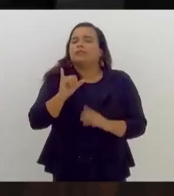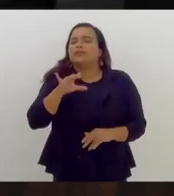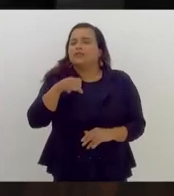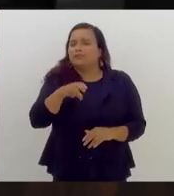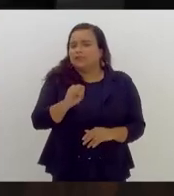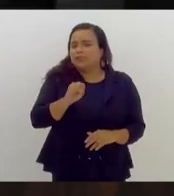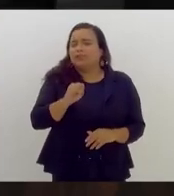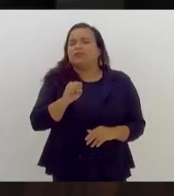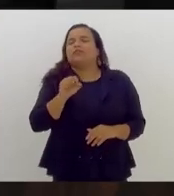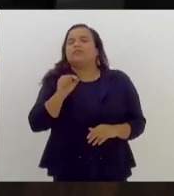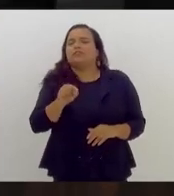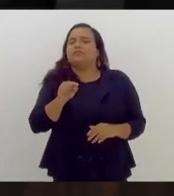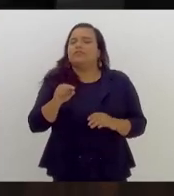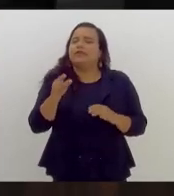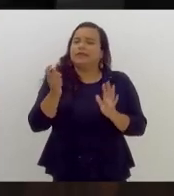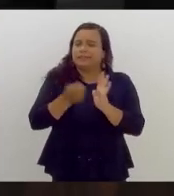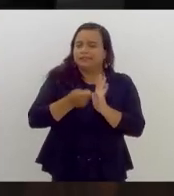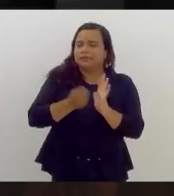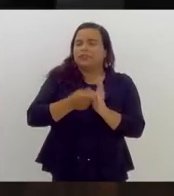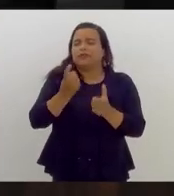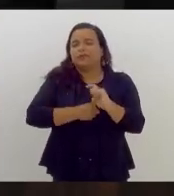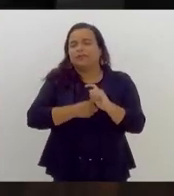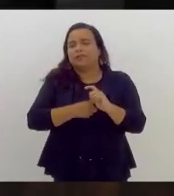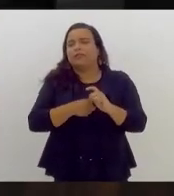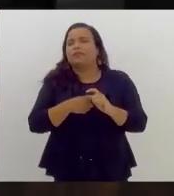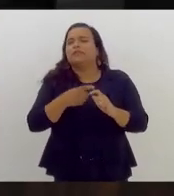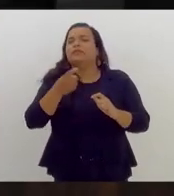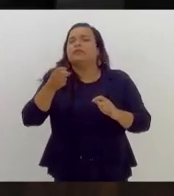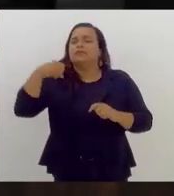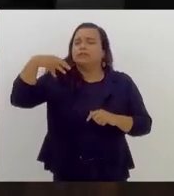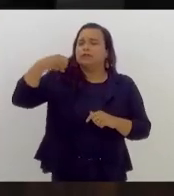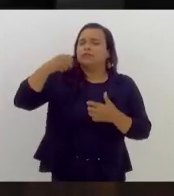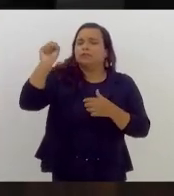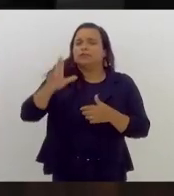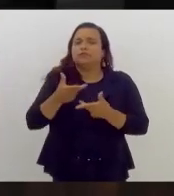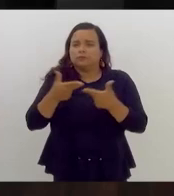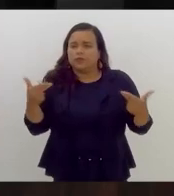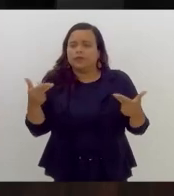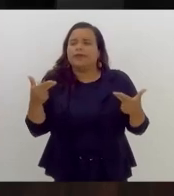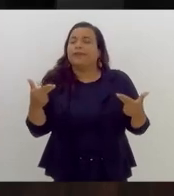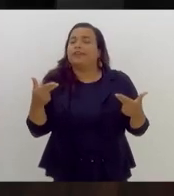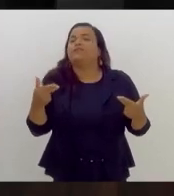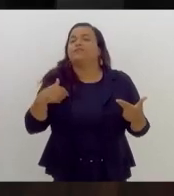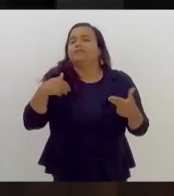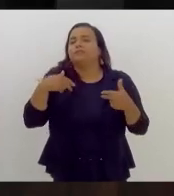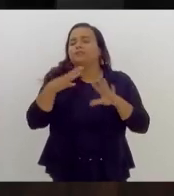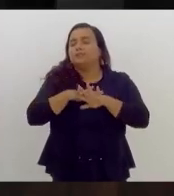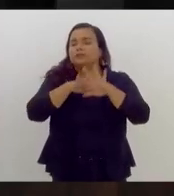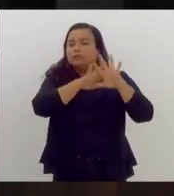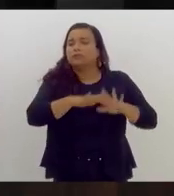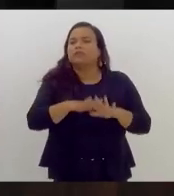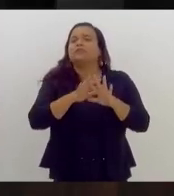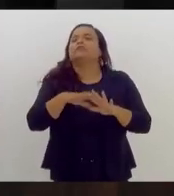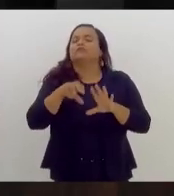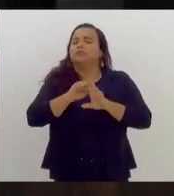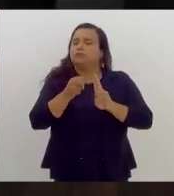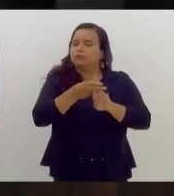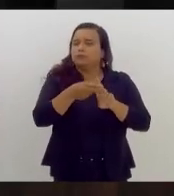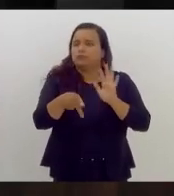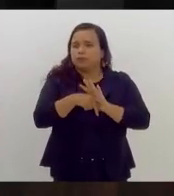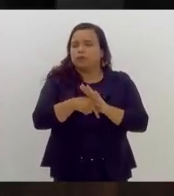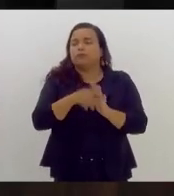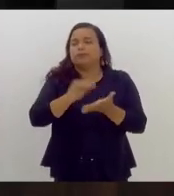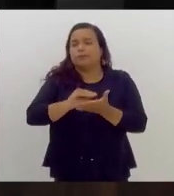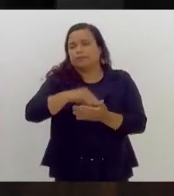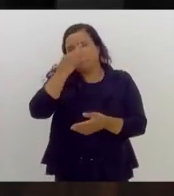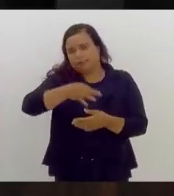contas de energia elétrica nas unidades públicas de saúde do Estado do Rio de Janeiro, que integram a rede de Sistema Único de Saúde. Pendendo de parecer, comissão de